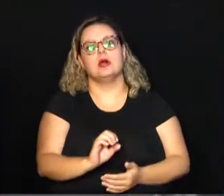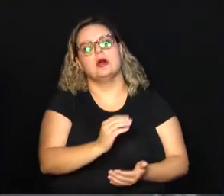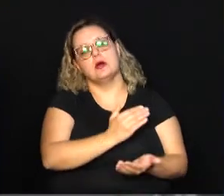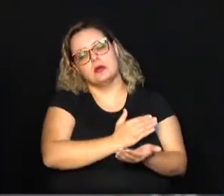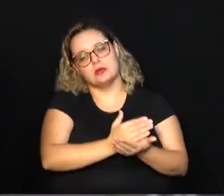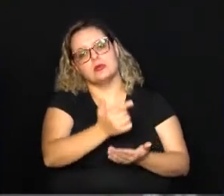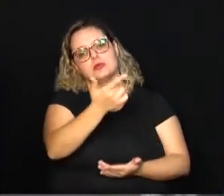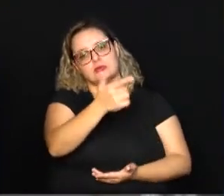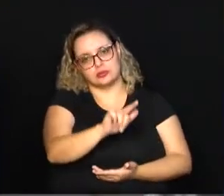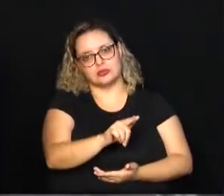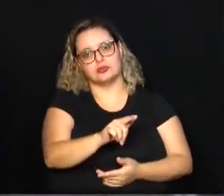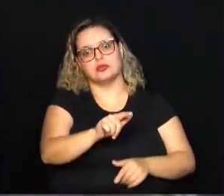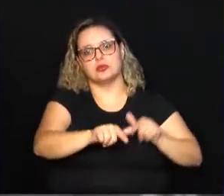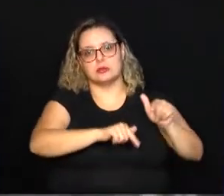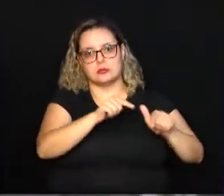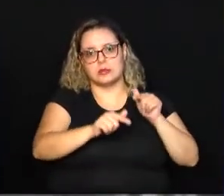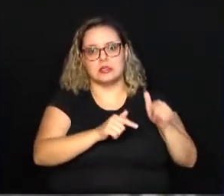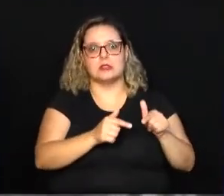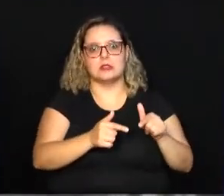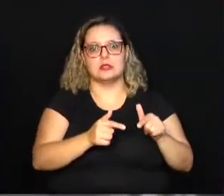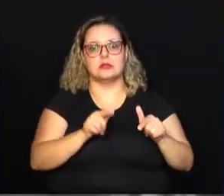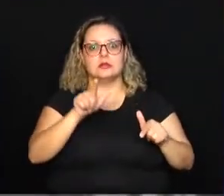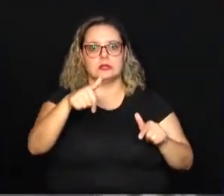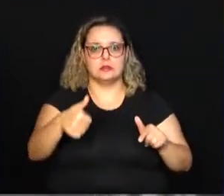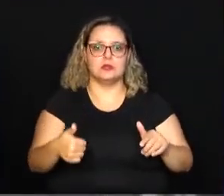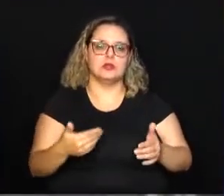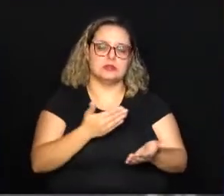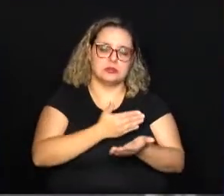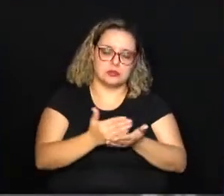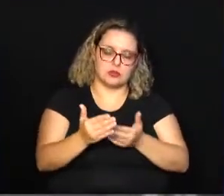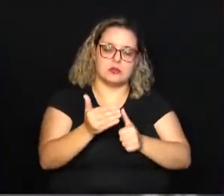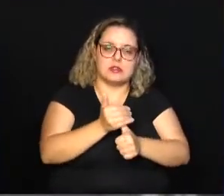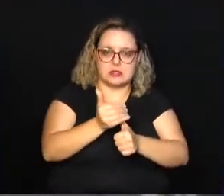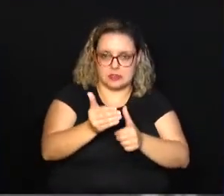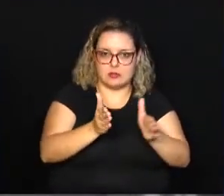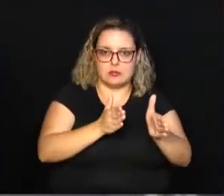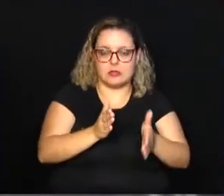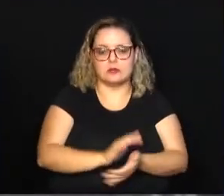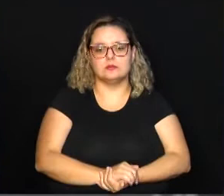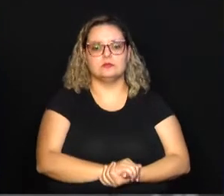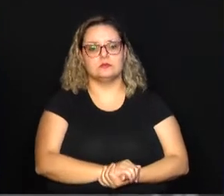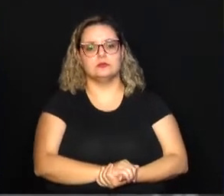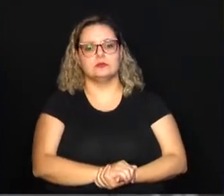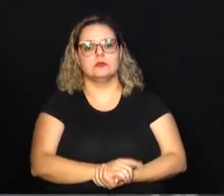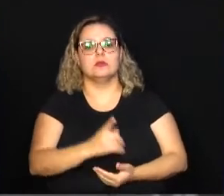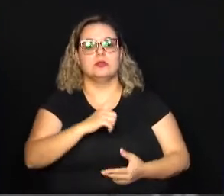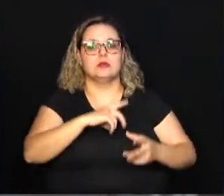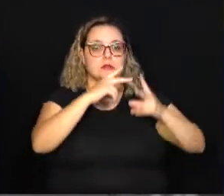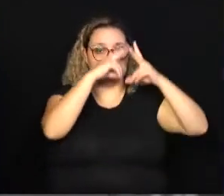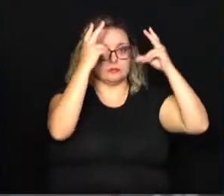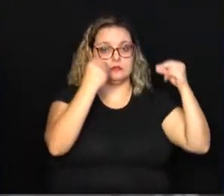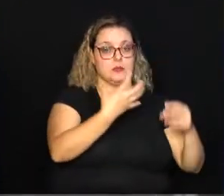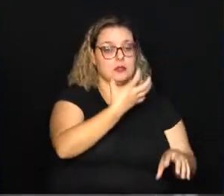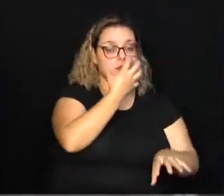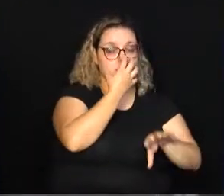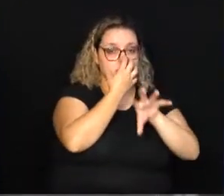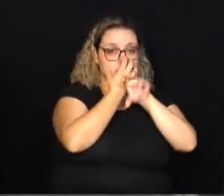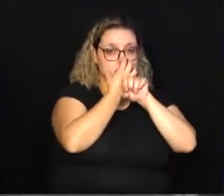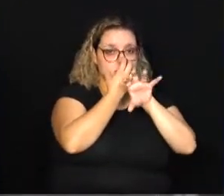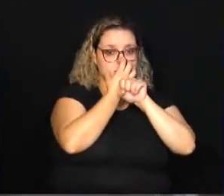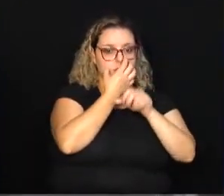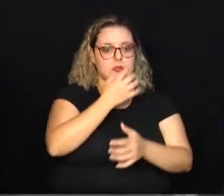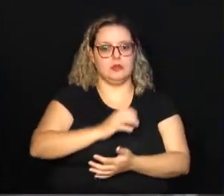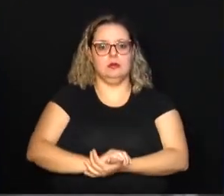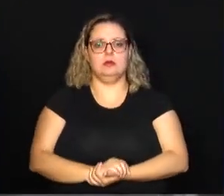UPA, exclusivamente como hospital de campanha, onde nós temos leitos de enfermaria e de suporte respiratório.